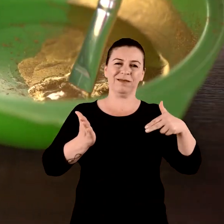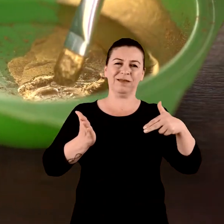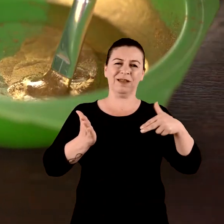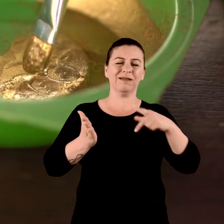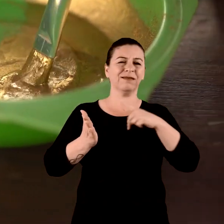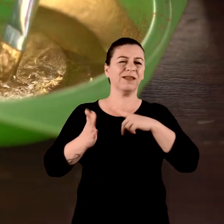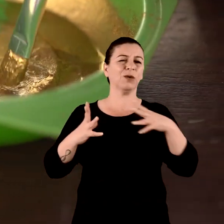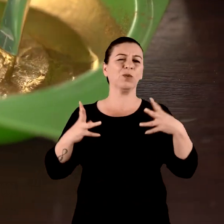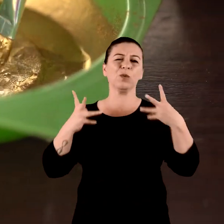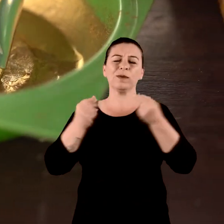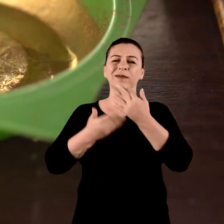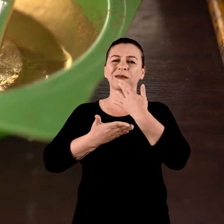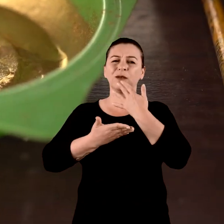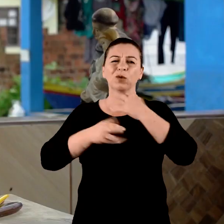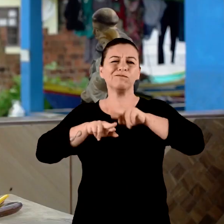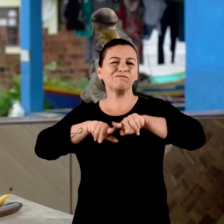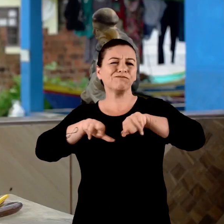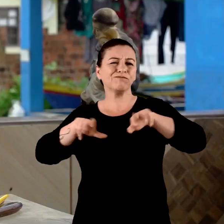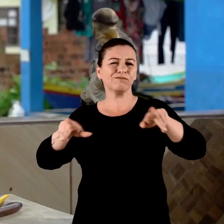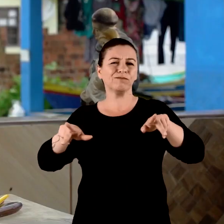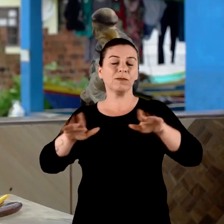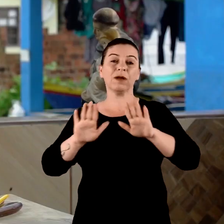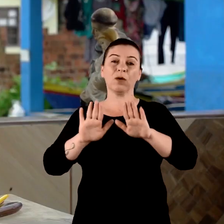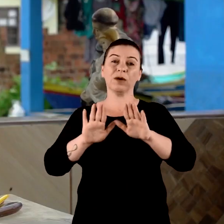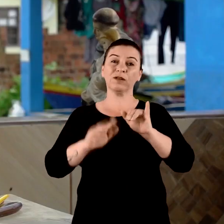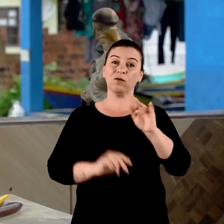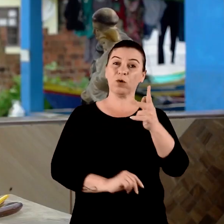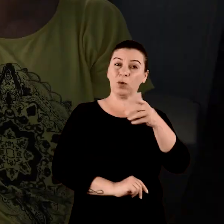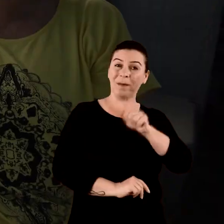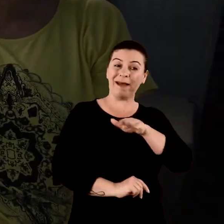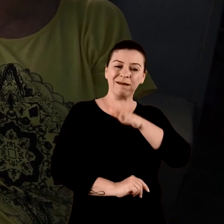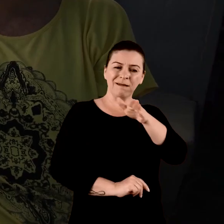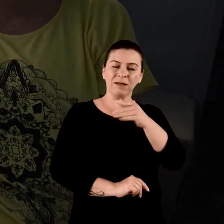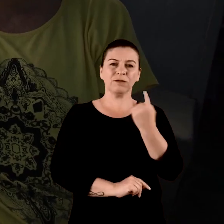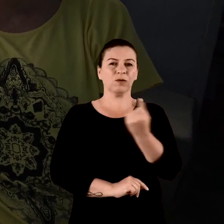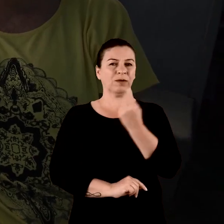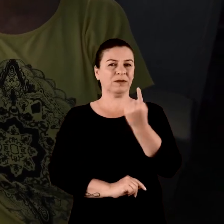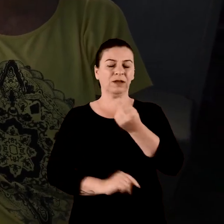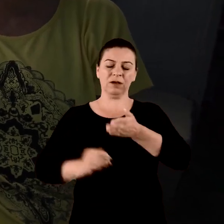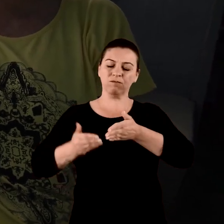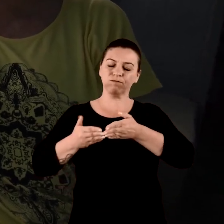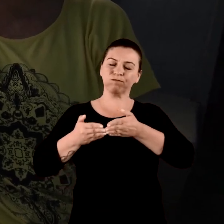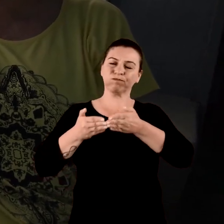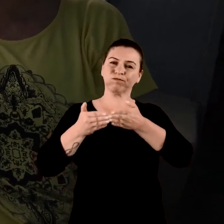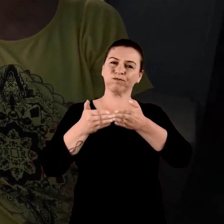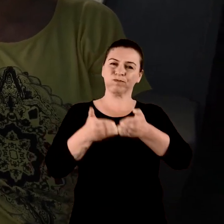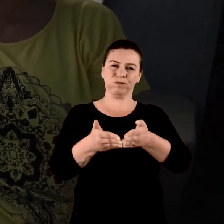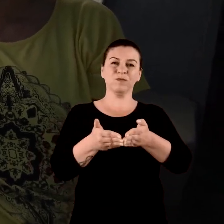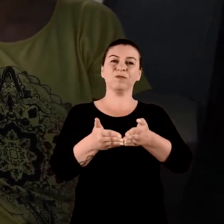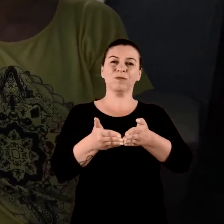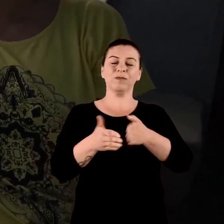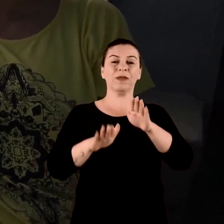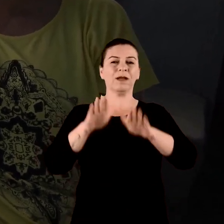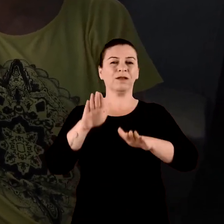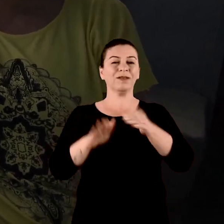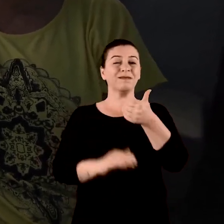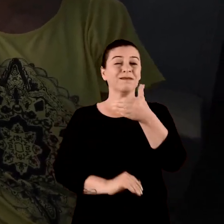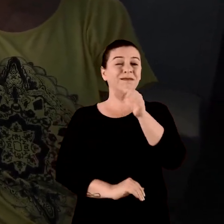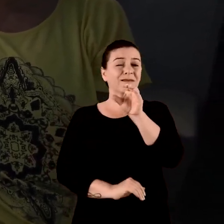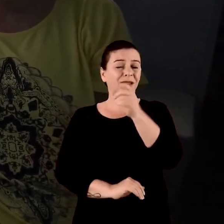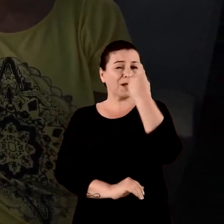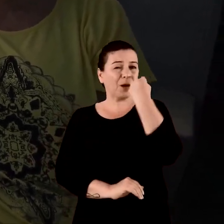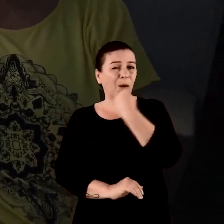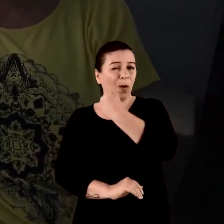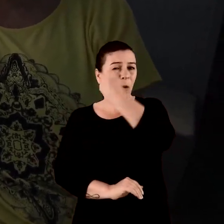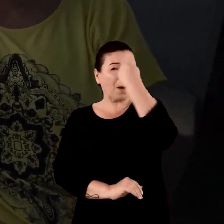disposição incrível, de pigmentos incrível. Claro que quando eu vou para uma ilha sozinha, na canoa do pescador, às vezes ficando